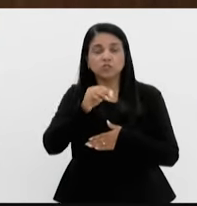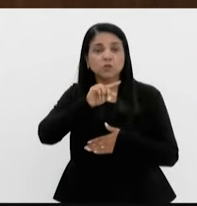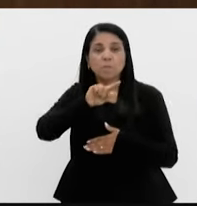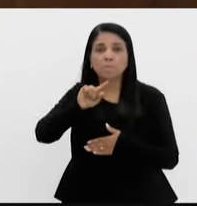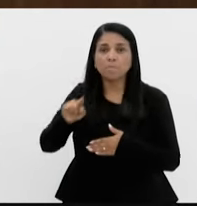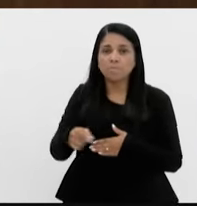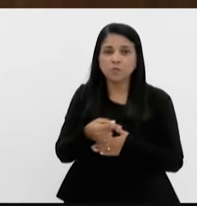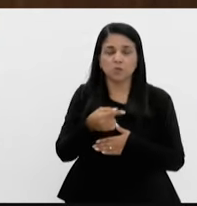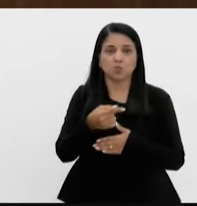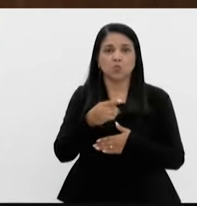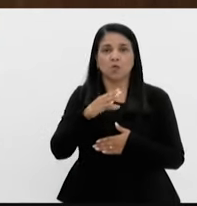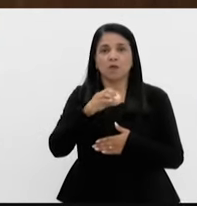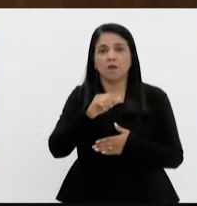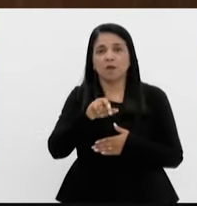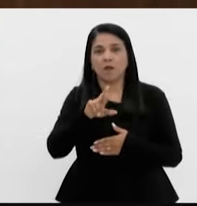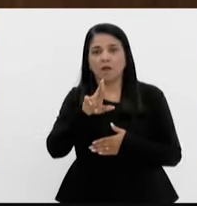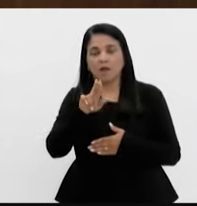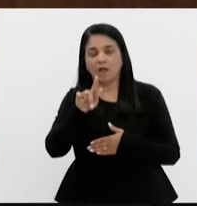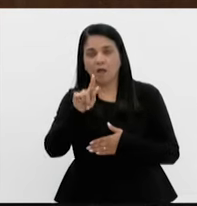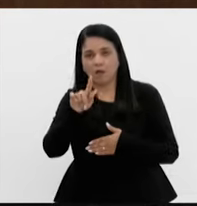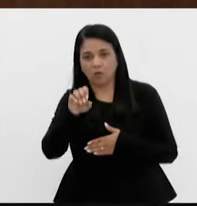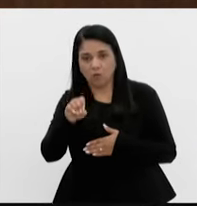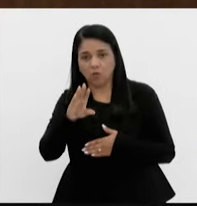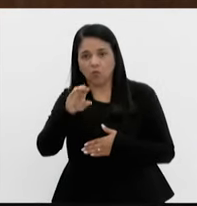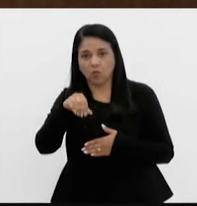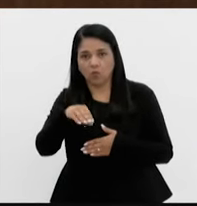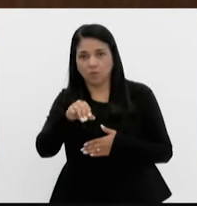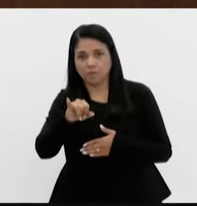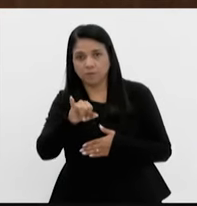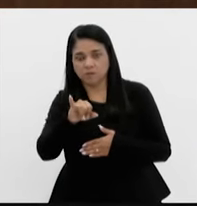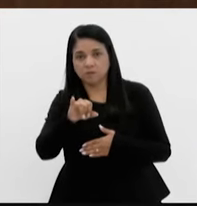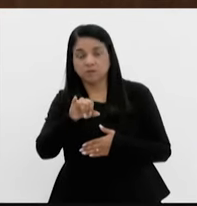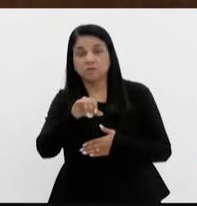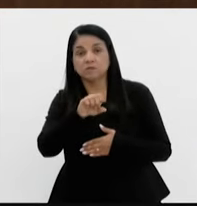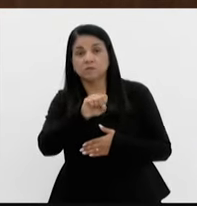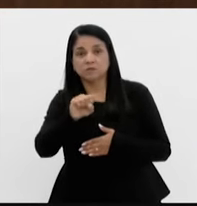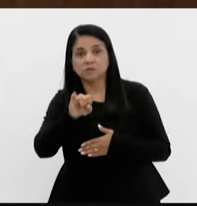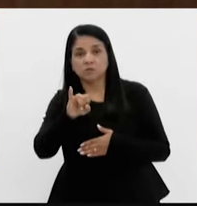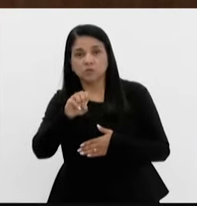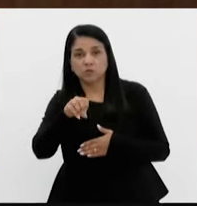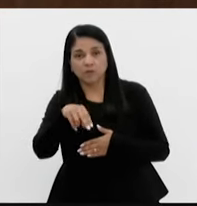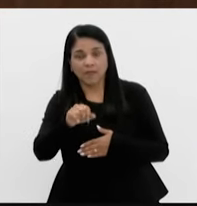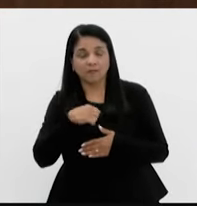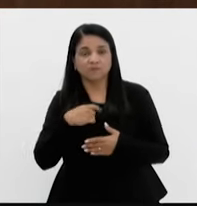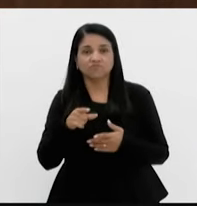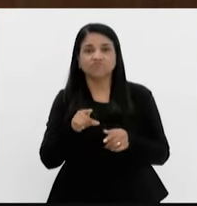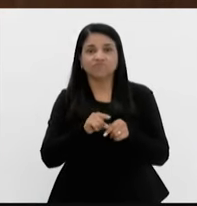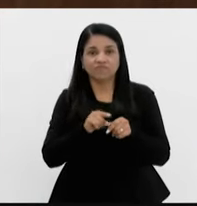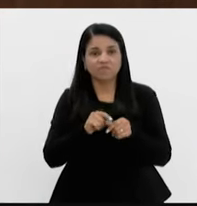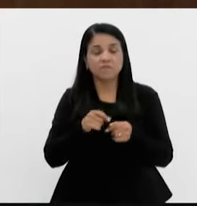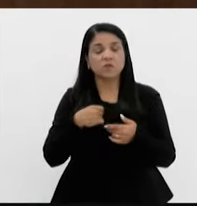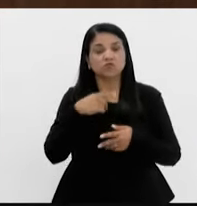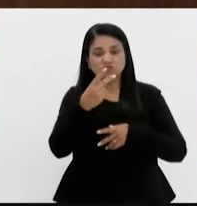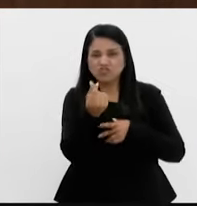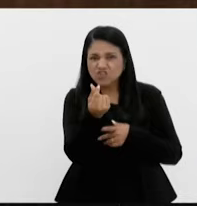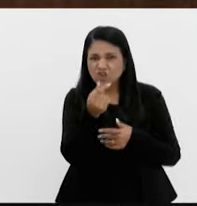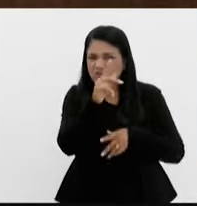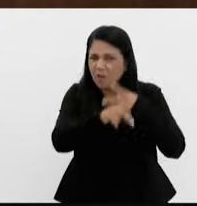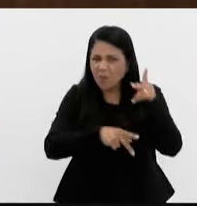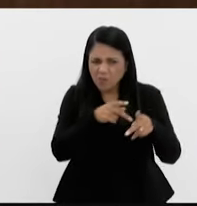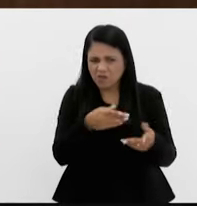município que a todo tempo faz política barata com dinheiro da população vem falar de